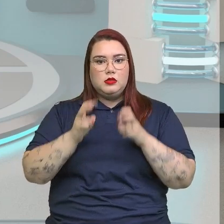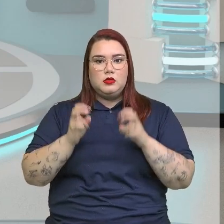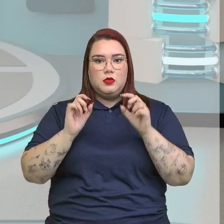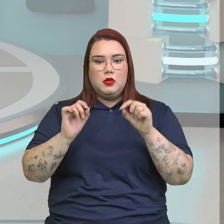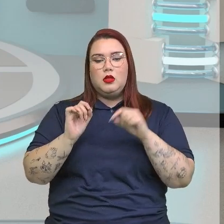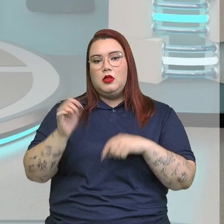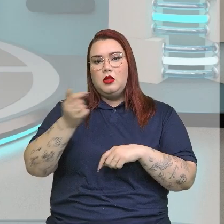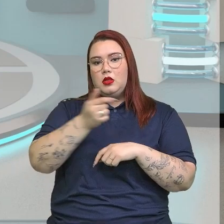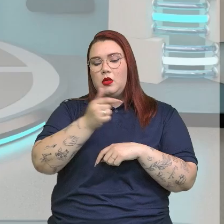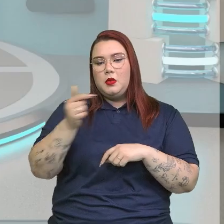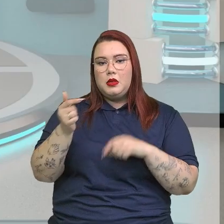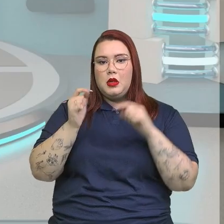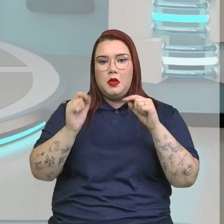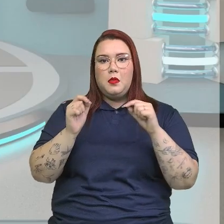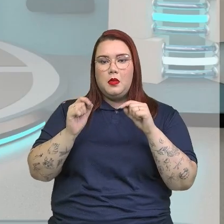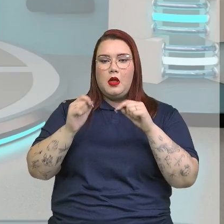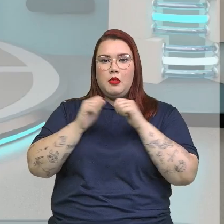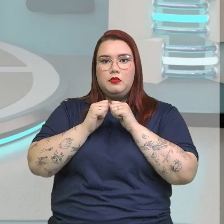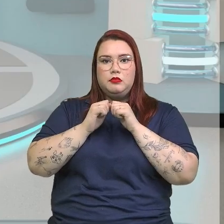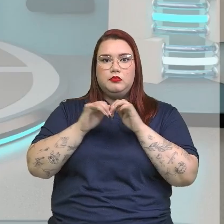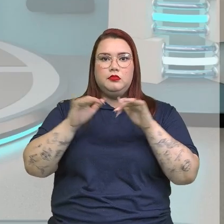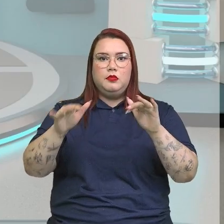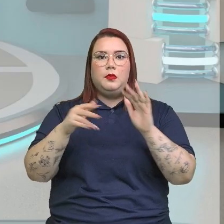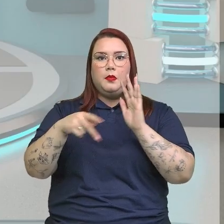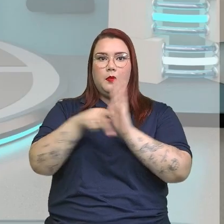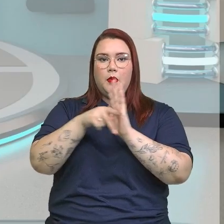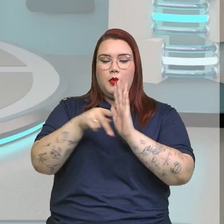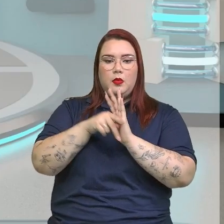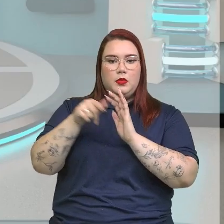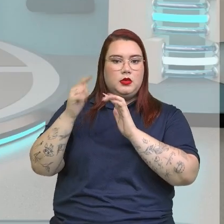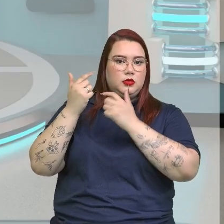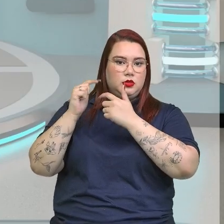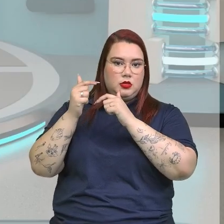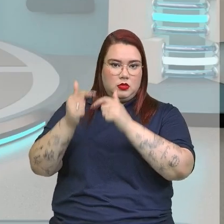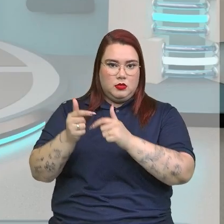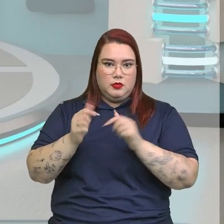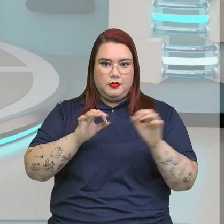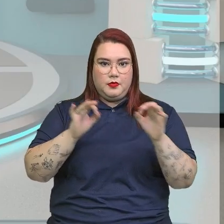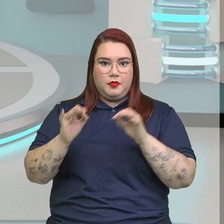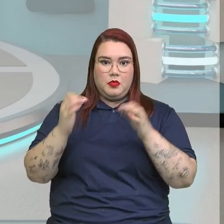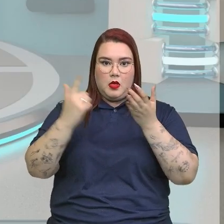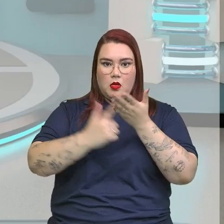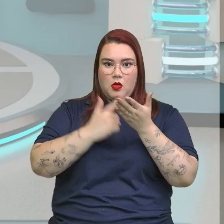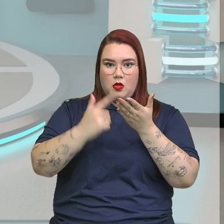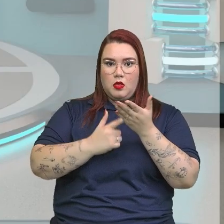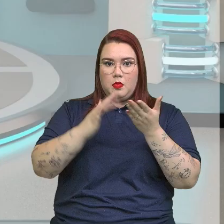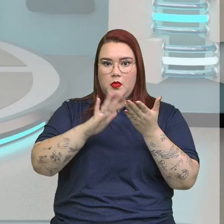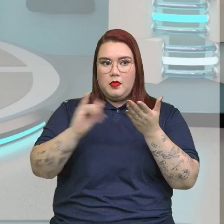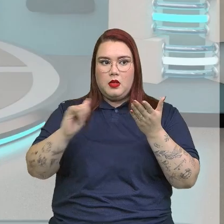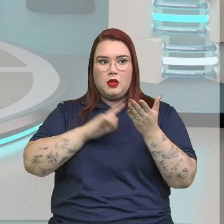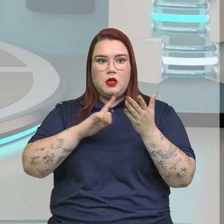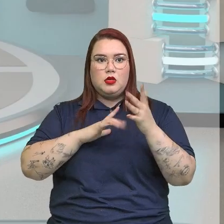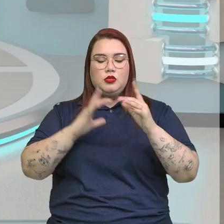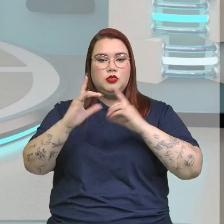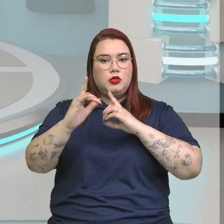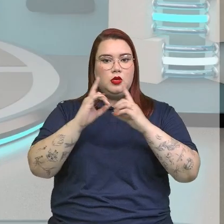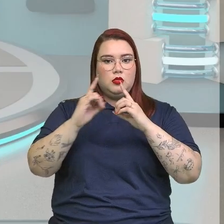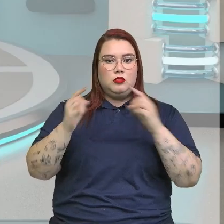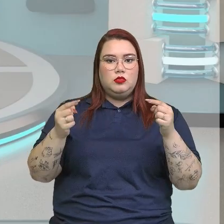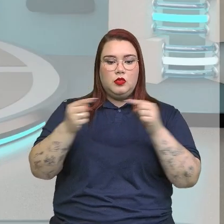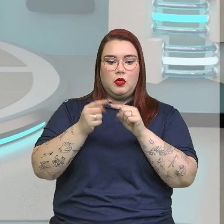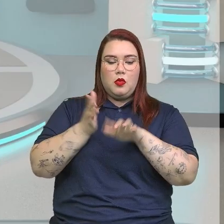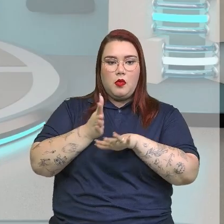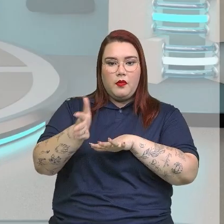houve um predomínio de uma tendência unificadora nessa geração. As obras, elas vão dialogar com as